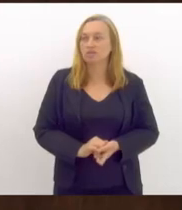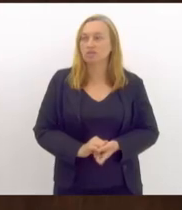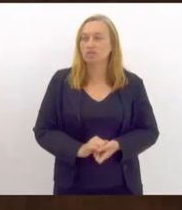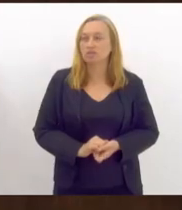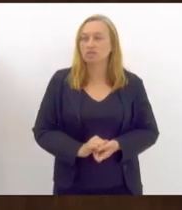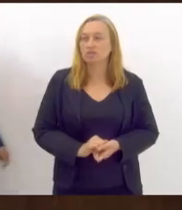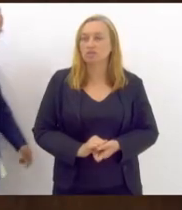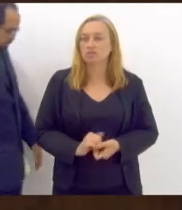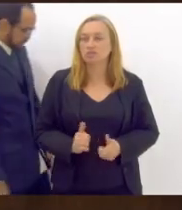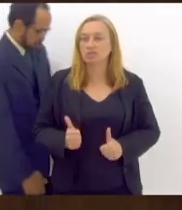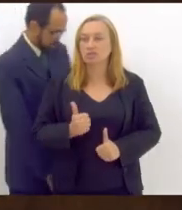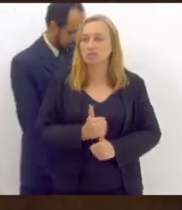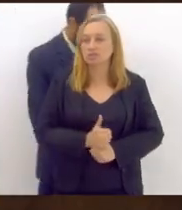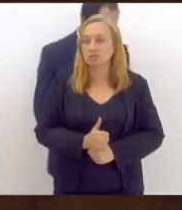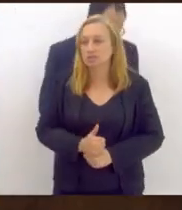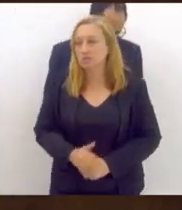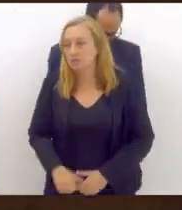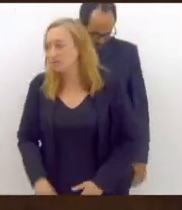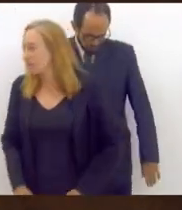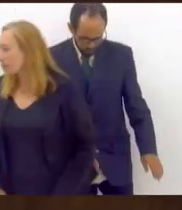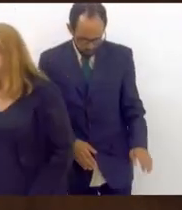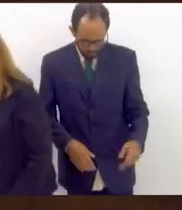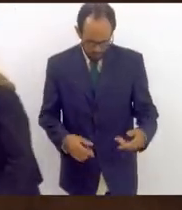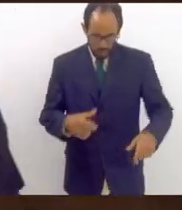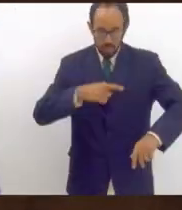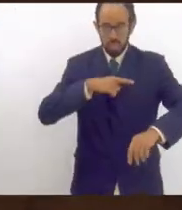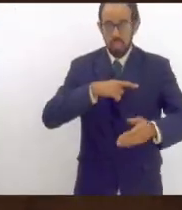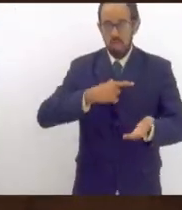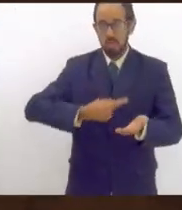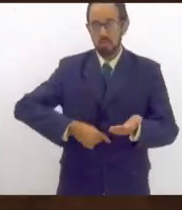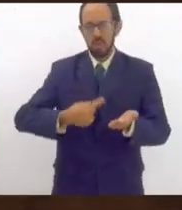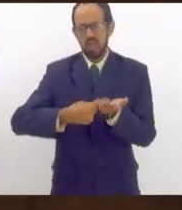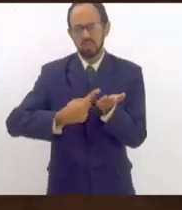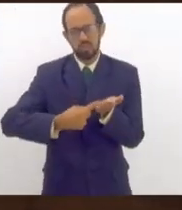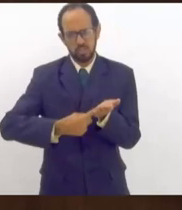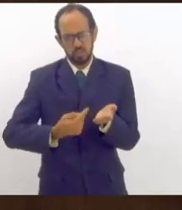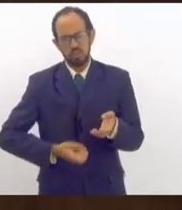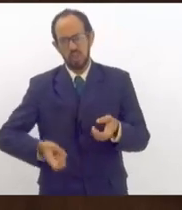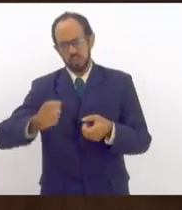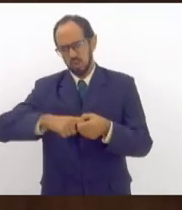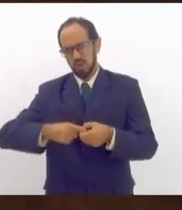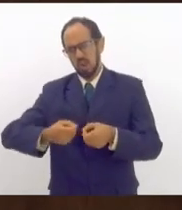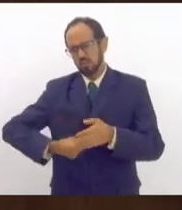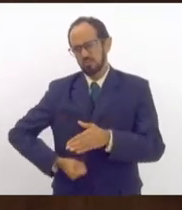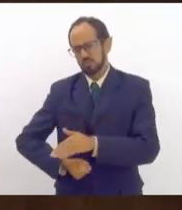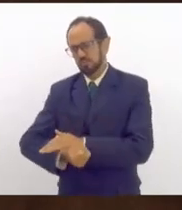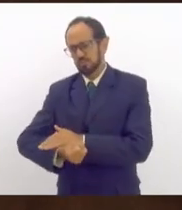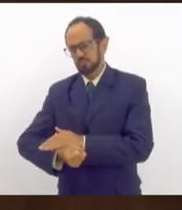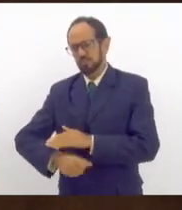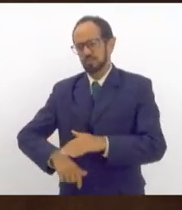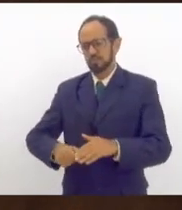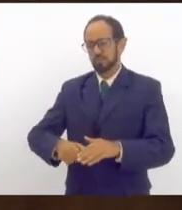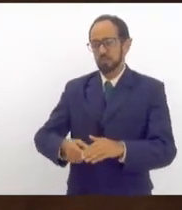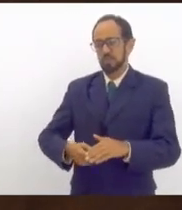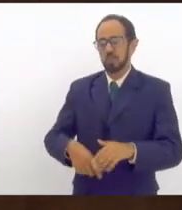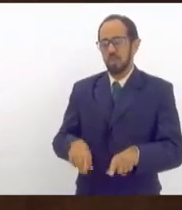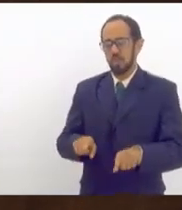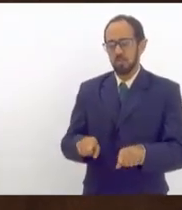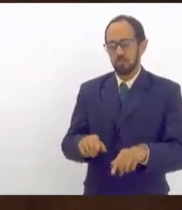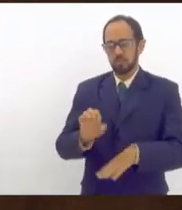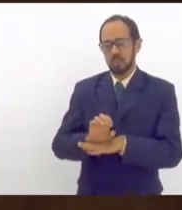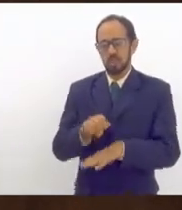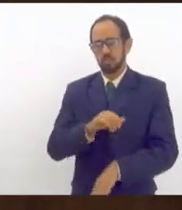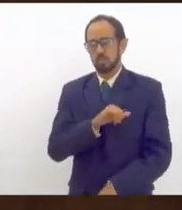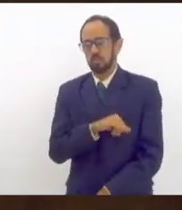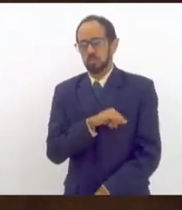implementemos uma agenda de retomada dos investimentos de curto médio e longo prazo no estado do Rio de Janeiro e